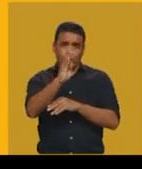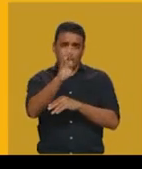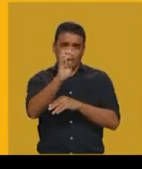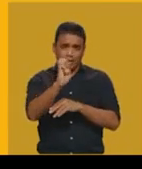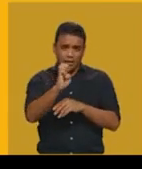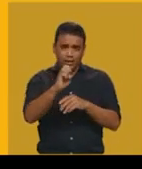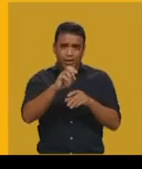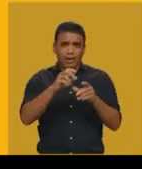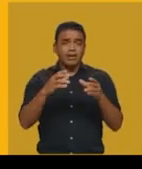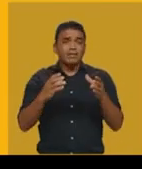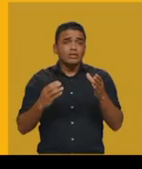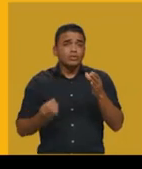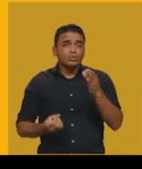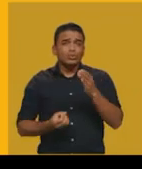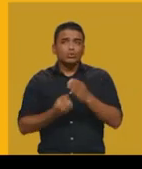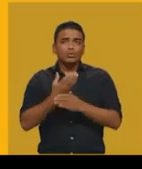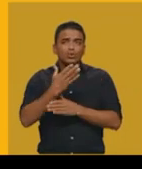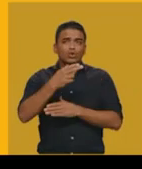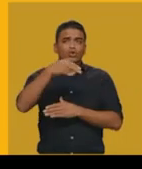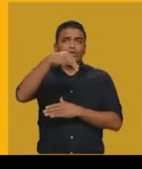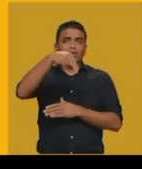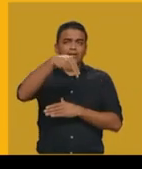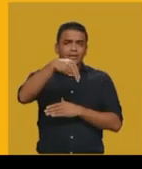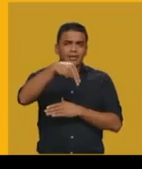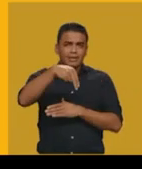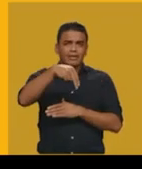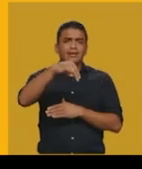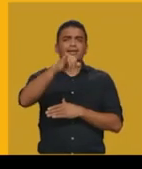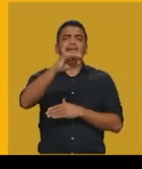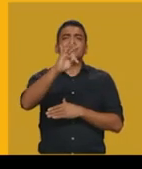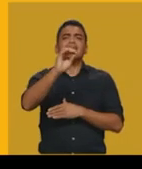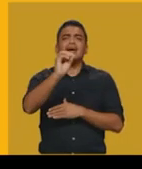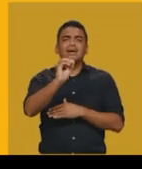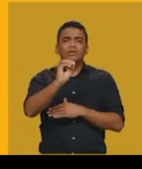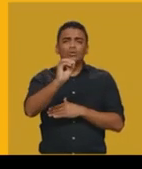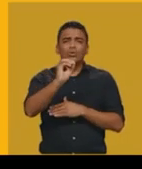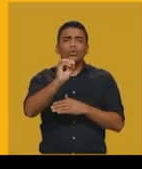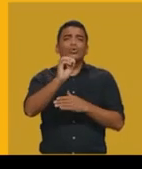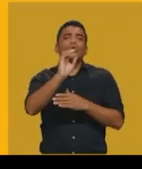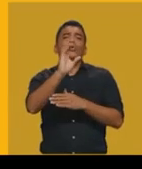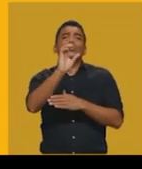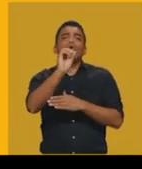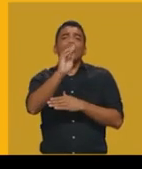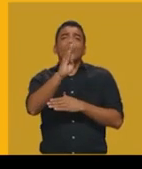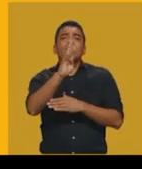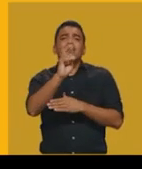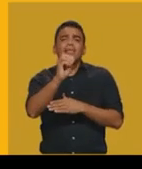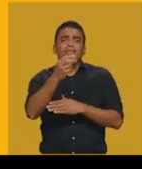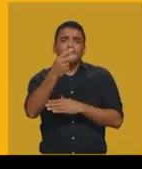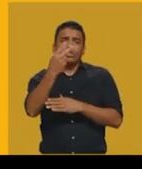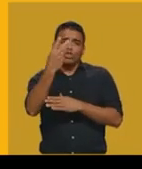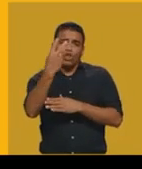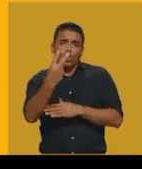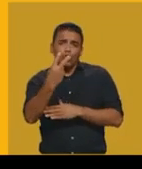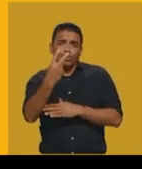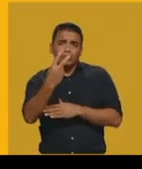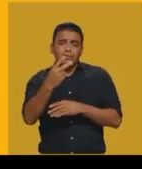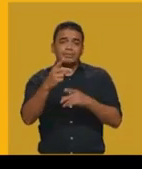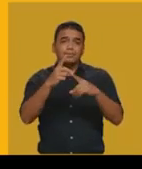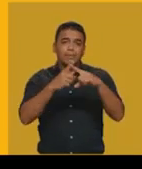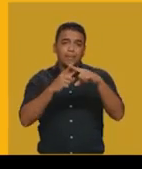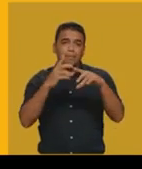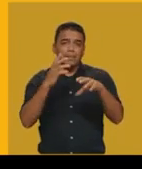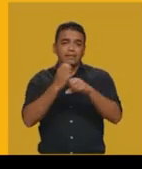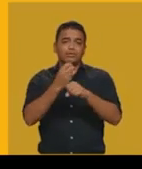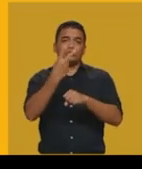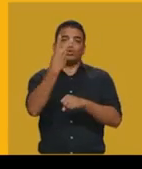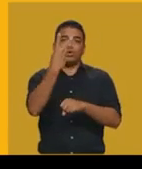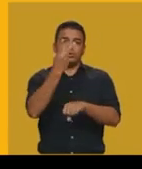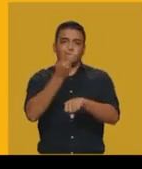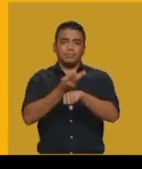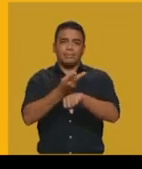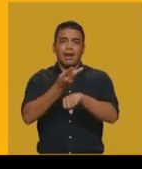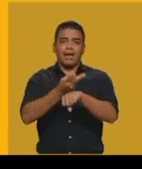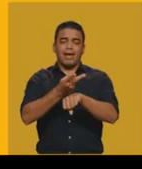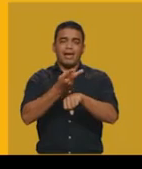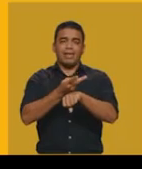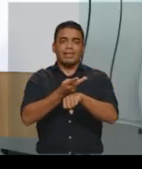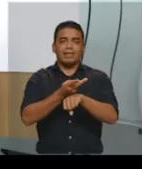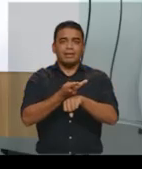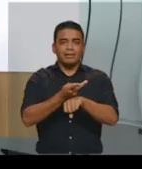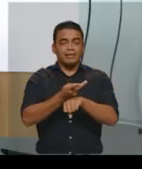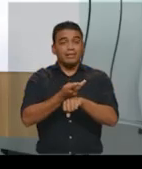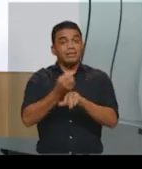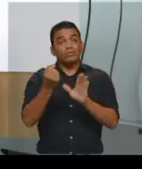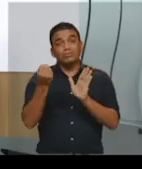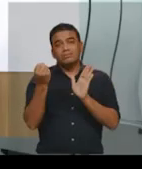prata. Então, vou transformar isso daqui para vocês numa equação, para poder, com o